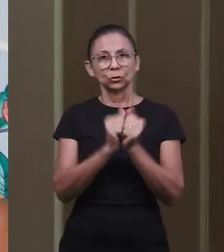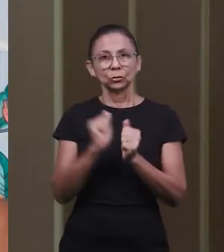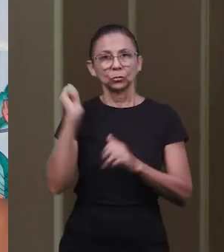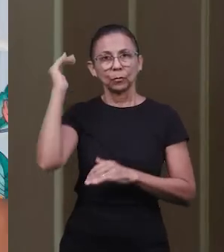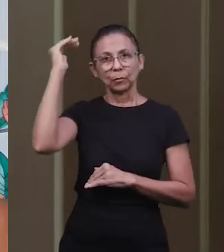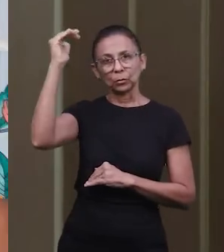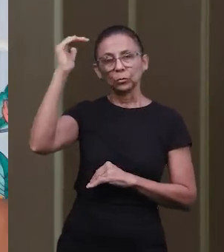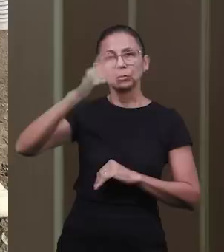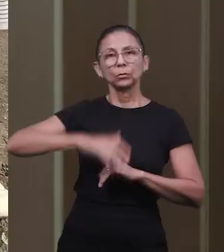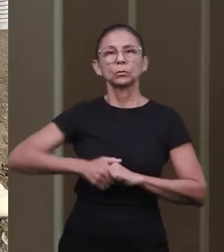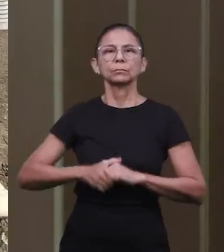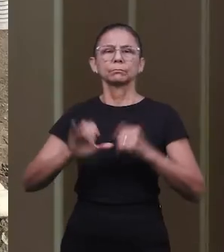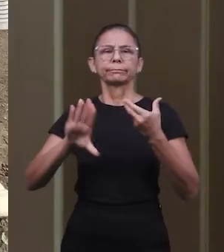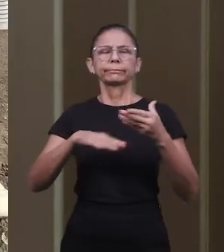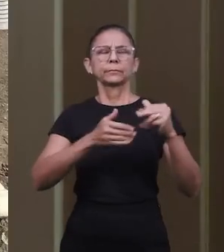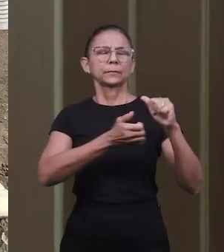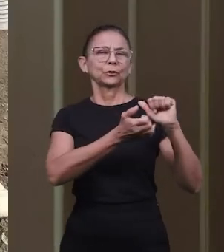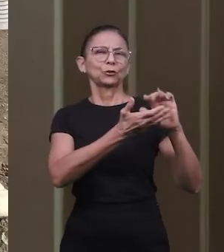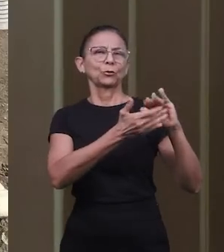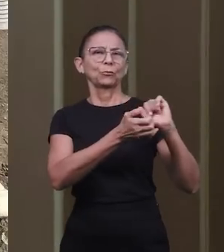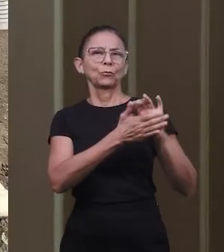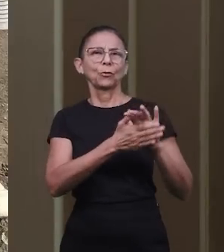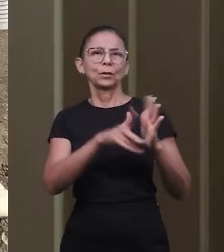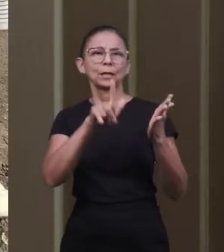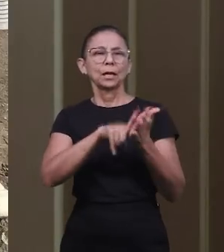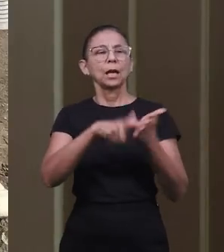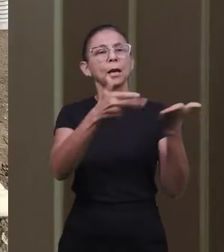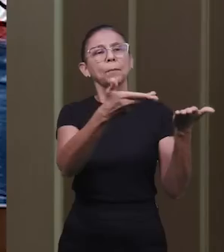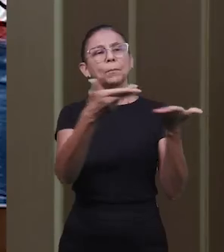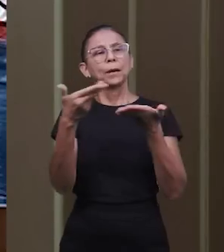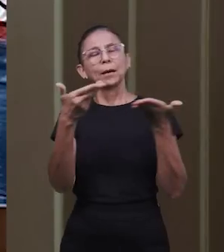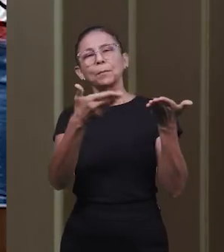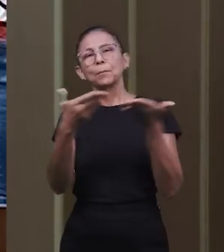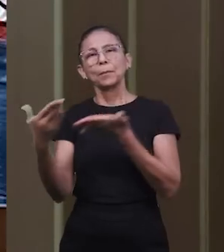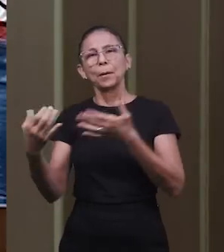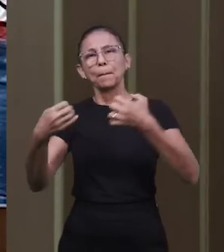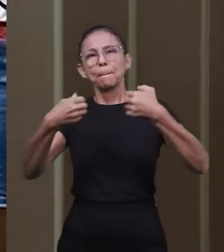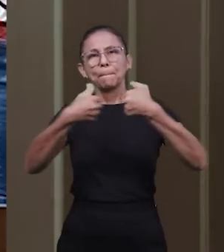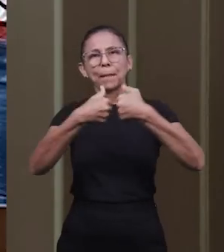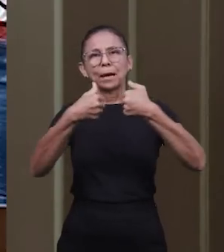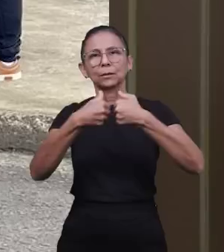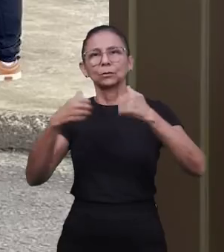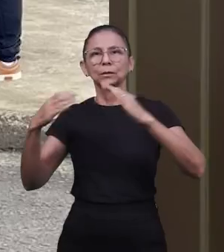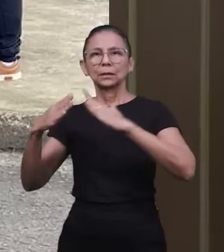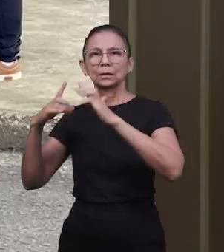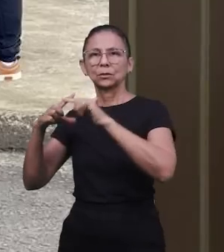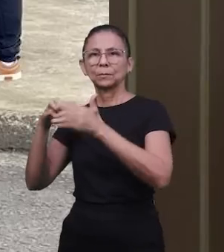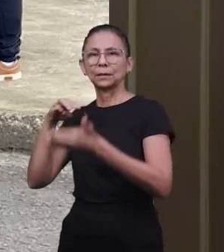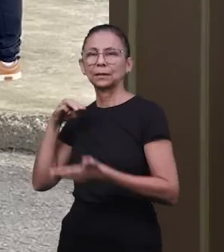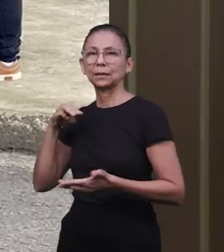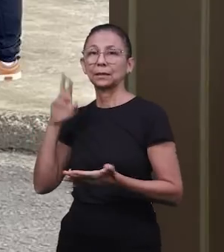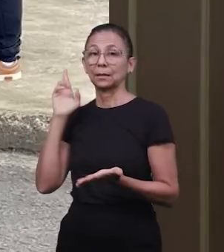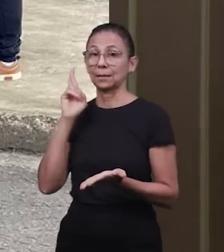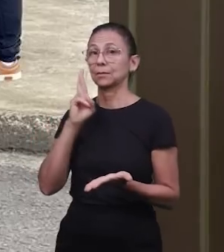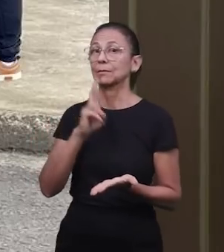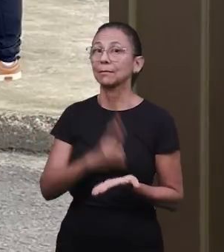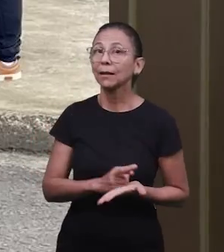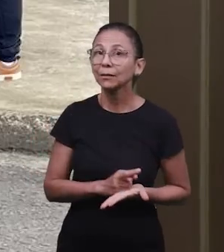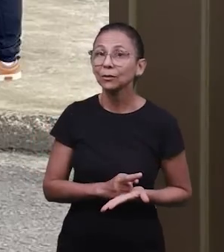igreja do Alvorada, em Maringá, cantaram louvores e fizeram convites próximo à igreja.